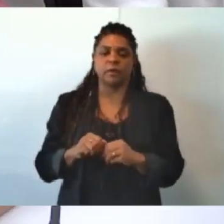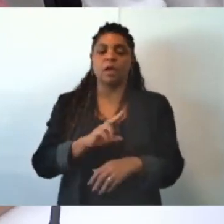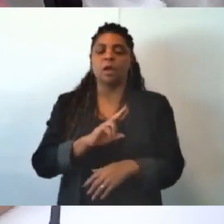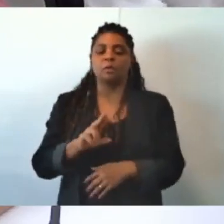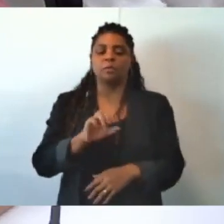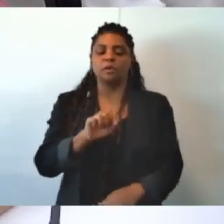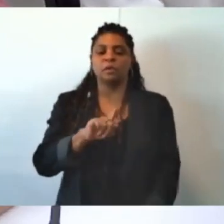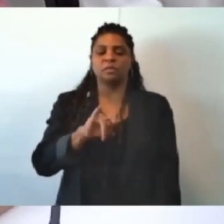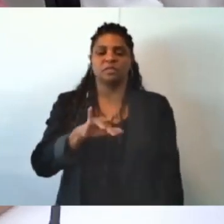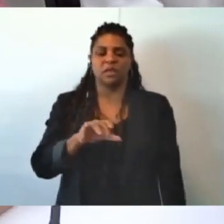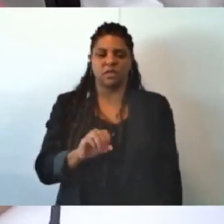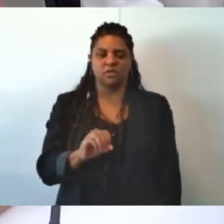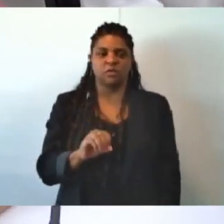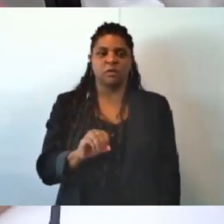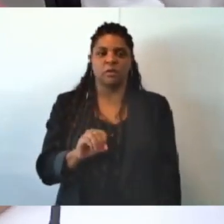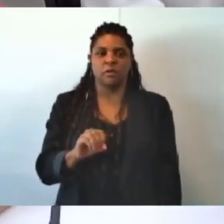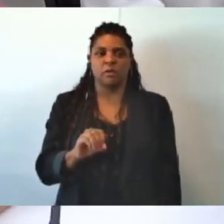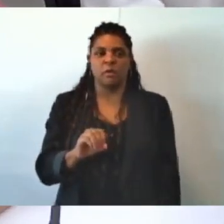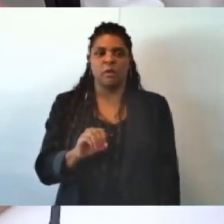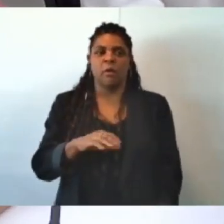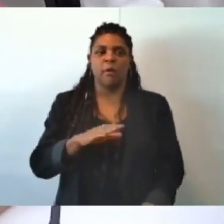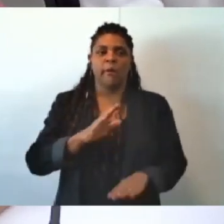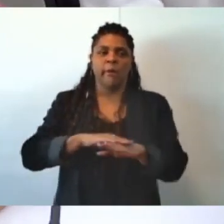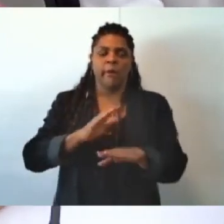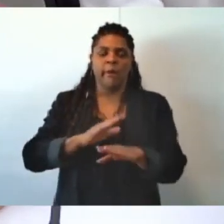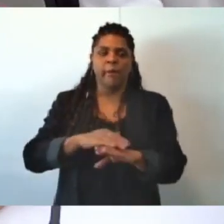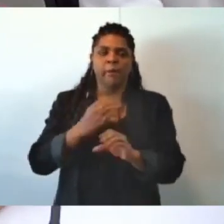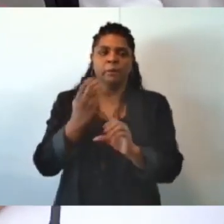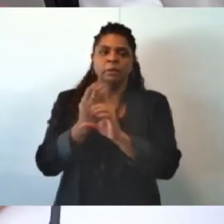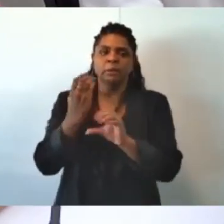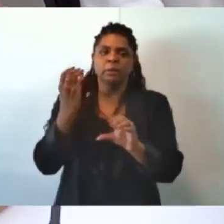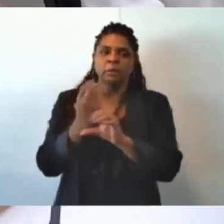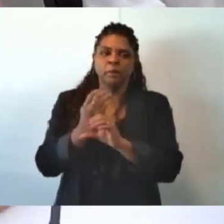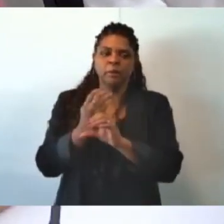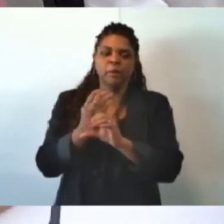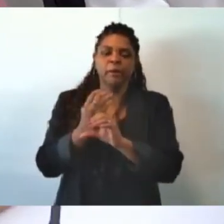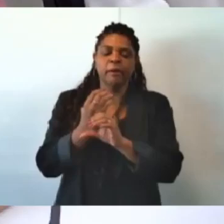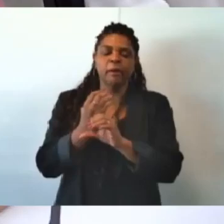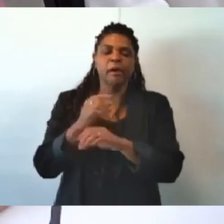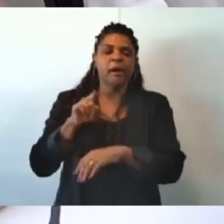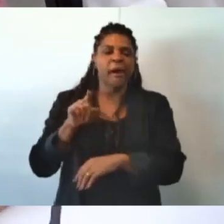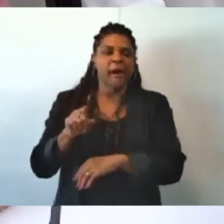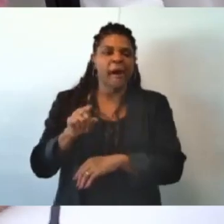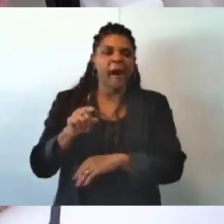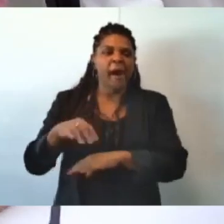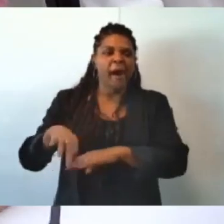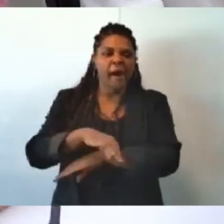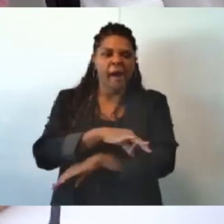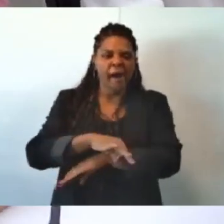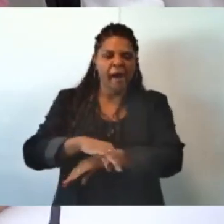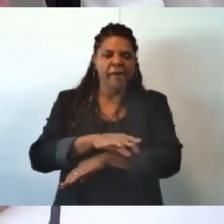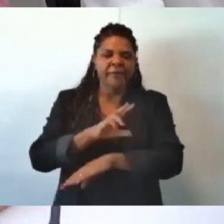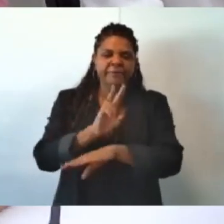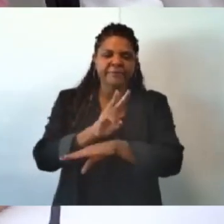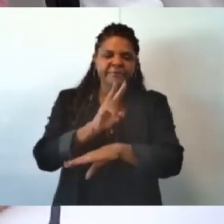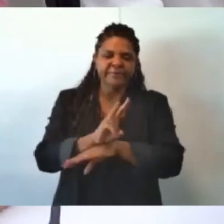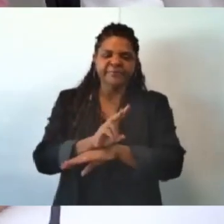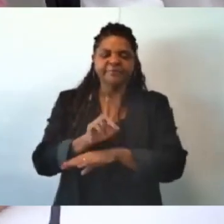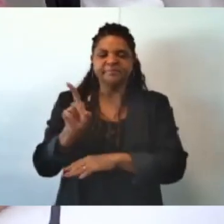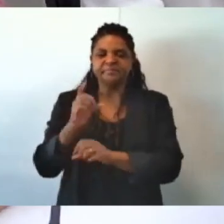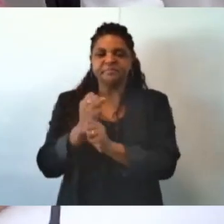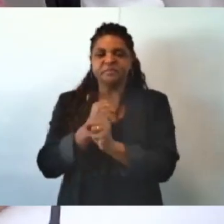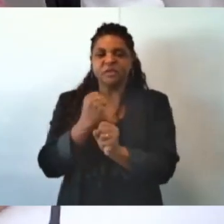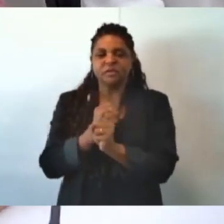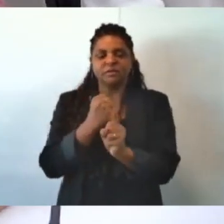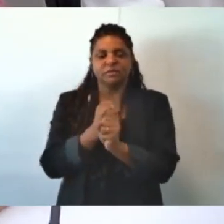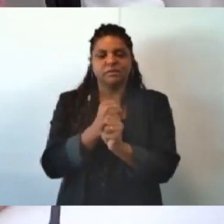Reis, eu sou engenheiro fiscal titular da obra, e a minha colega, a Gabriele de Souza Barbosa,